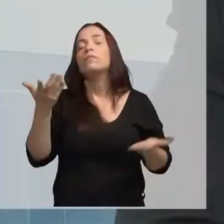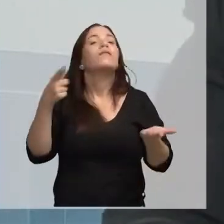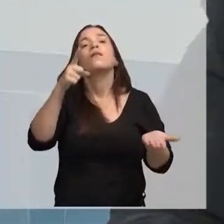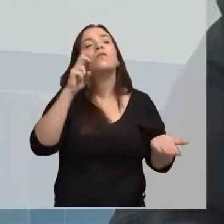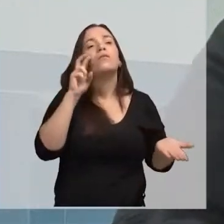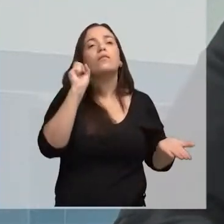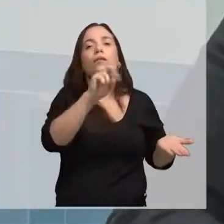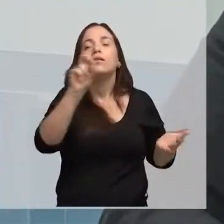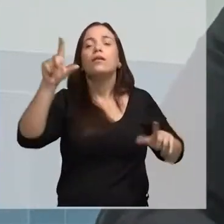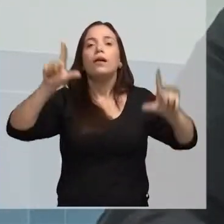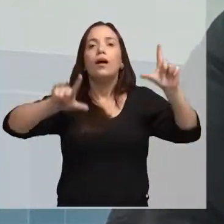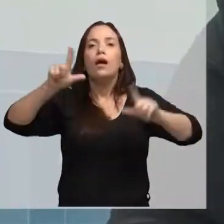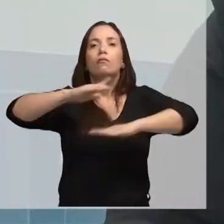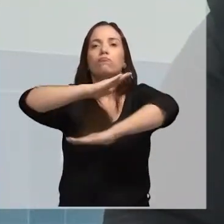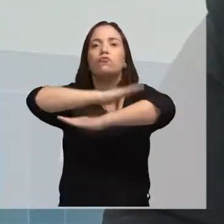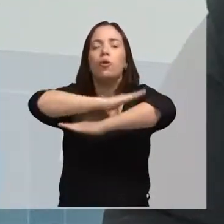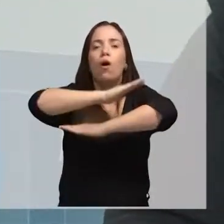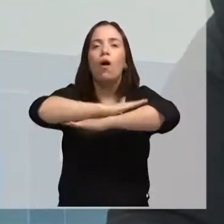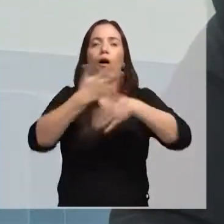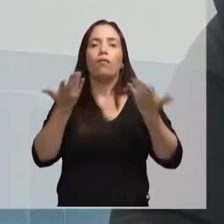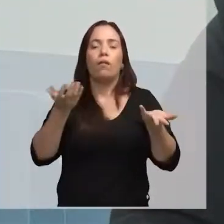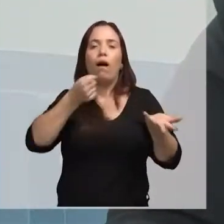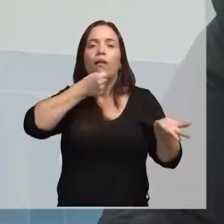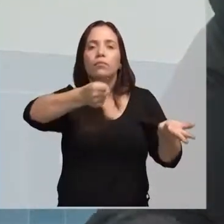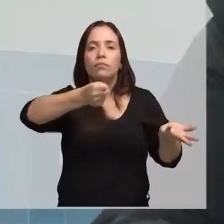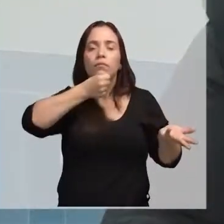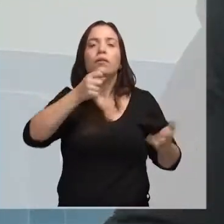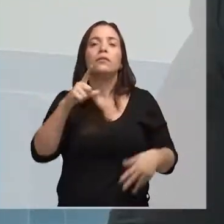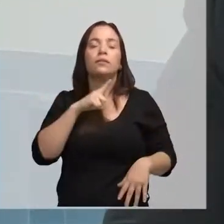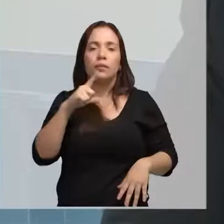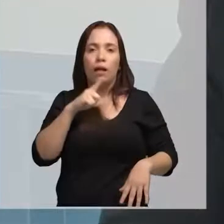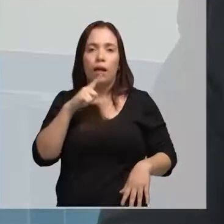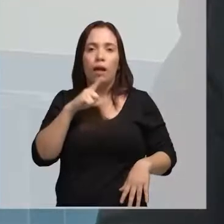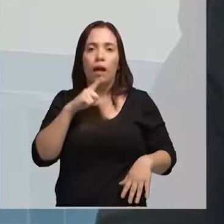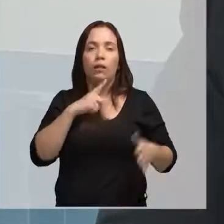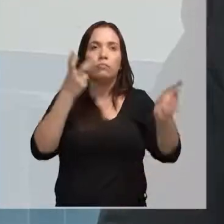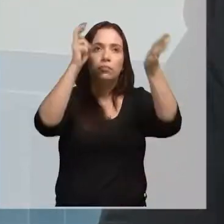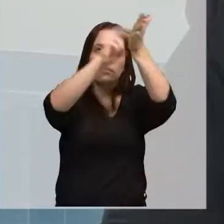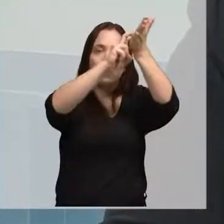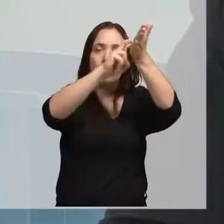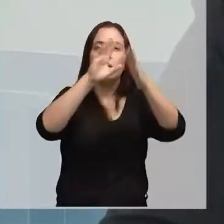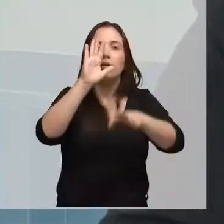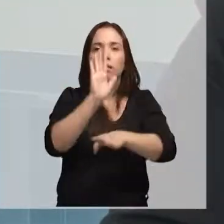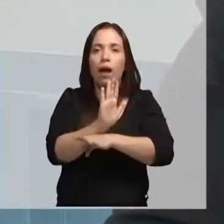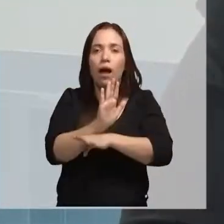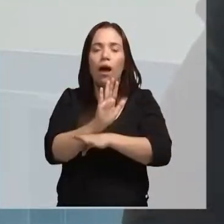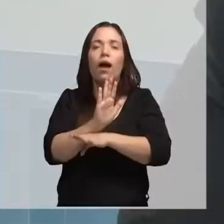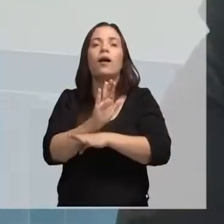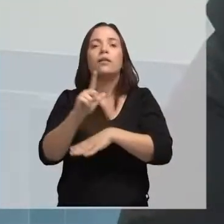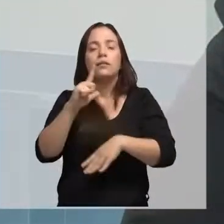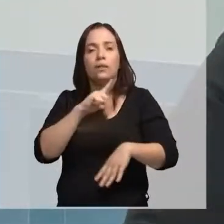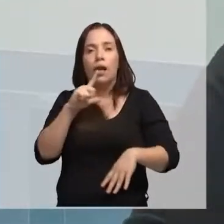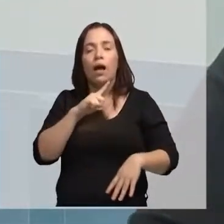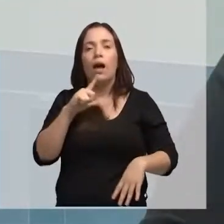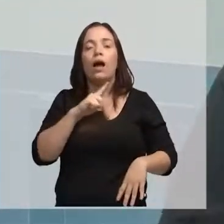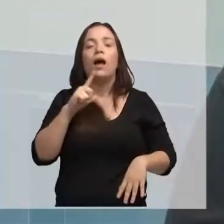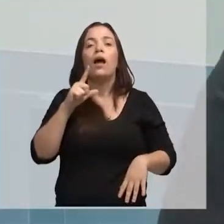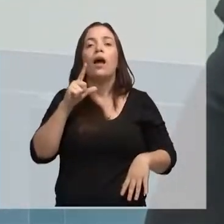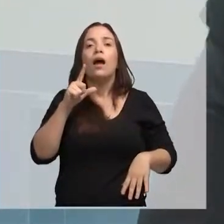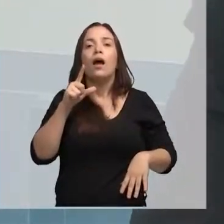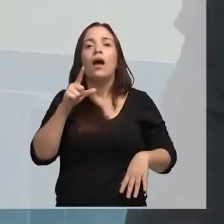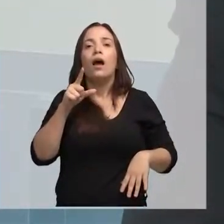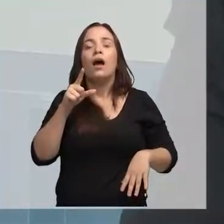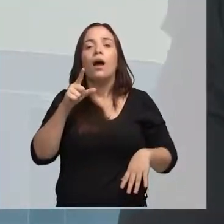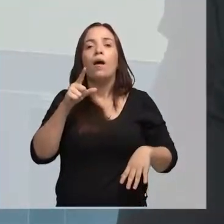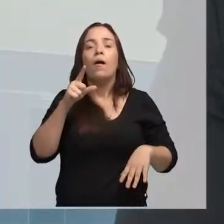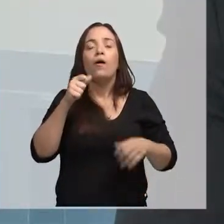seja, os jornais. Os jornais, né, Luiz? Eles passam o jornal pela manhã, o jornal pela tarde, o que é que acontece? Eles acompanham as atividades dos